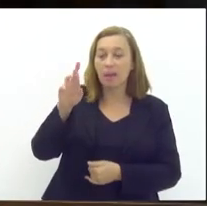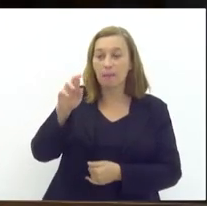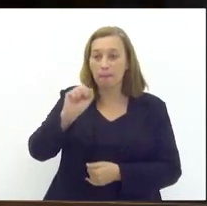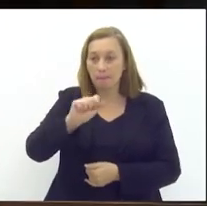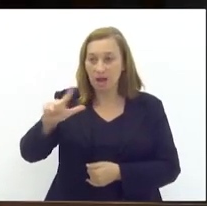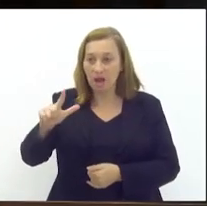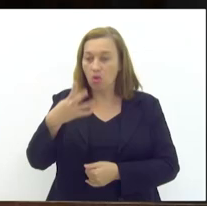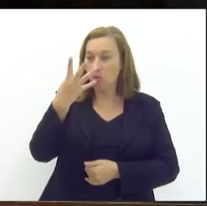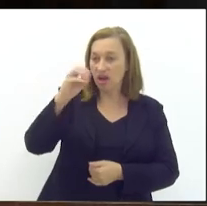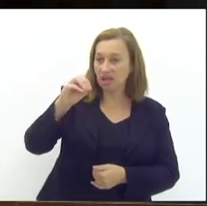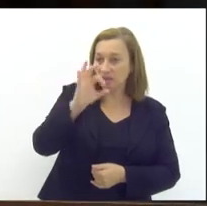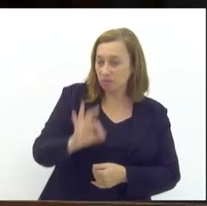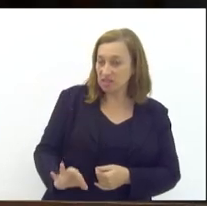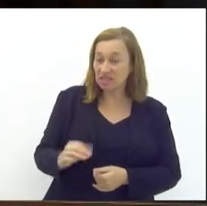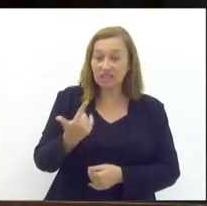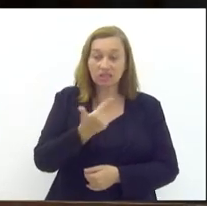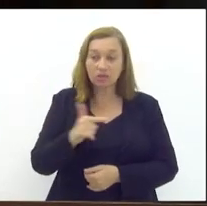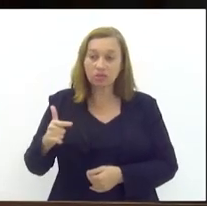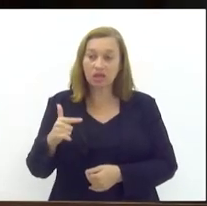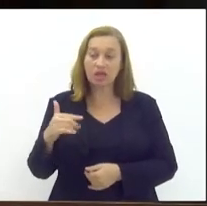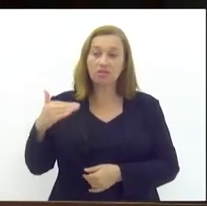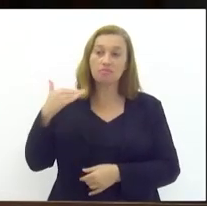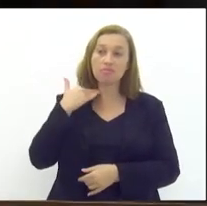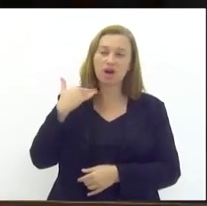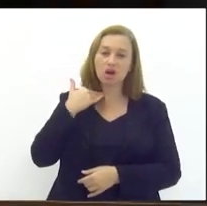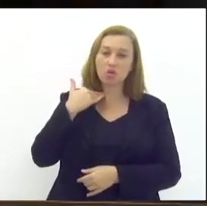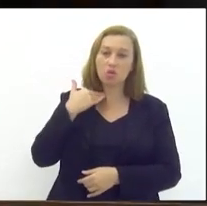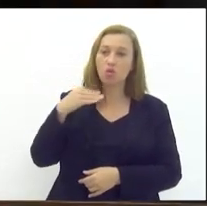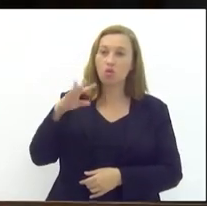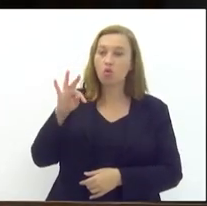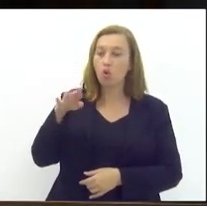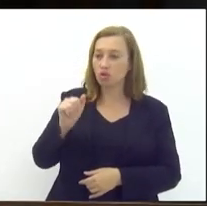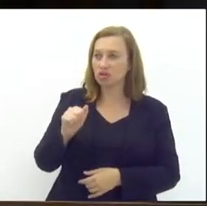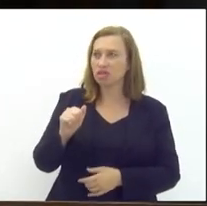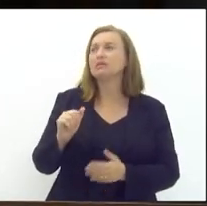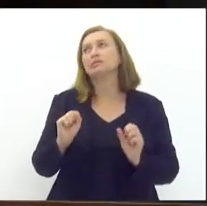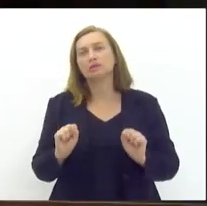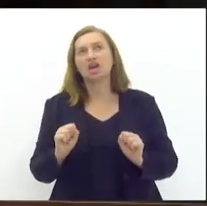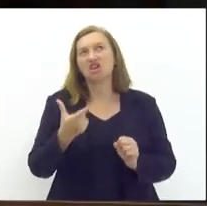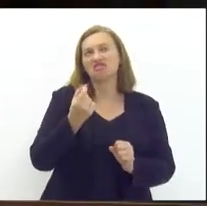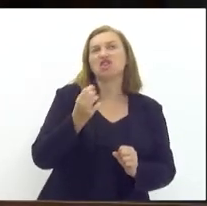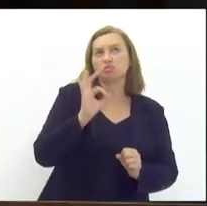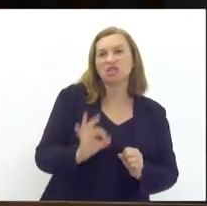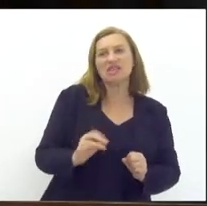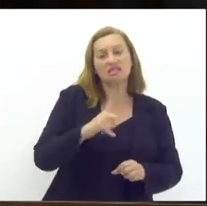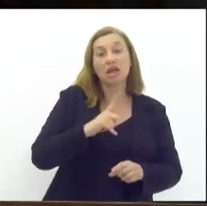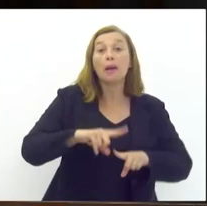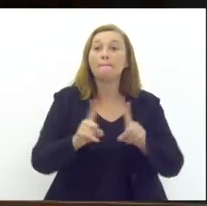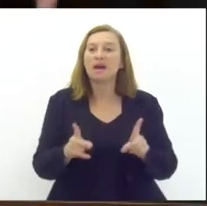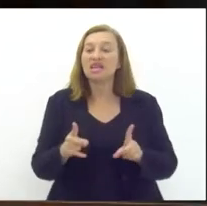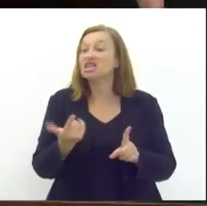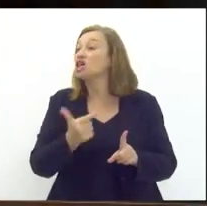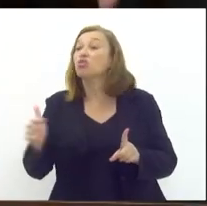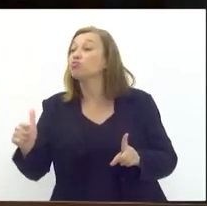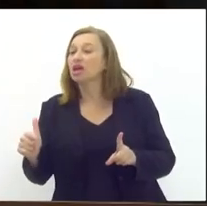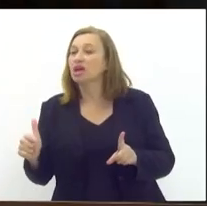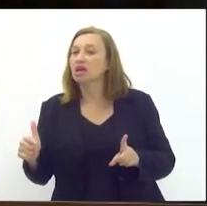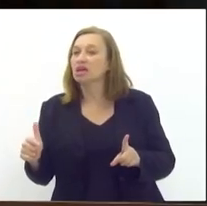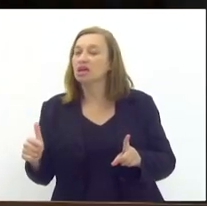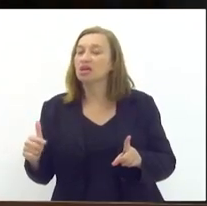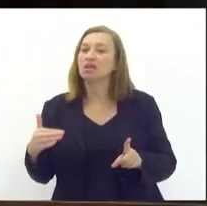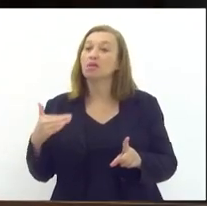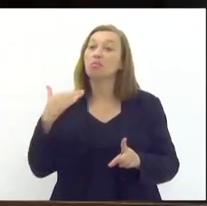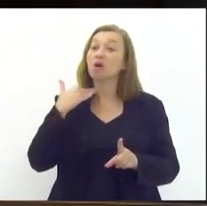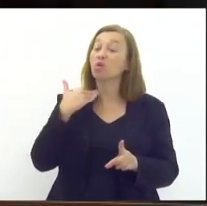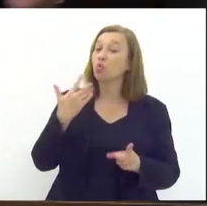não tem conta em banco tudo bem que a B3 até faz um contraponto que 20% tem conta em banco mas é justamente não tem conta em banco que não vai